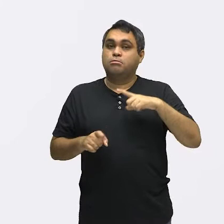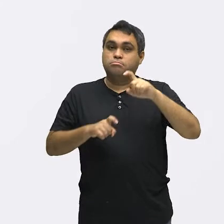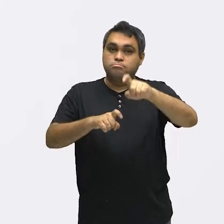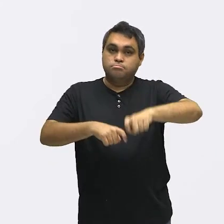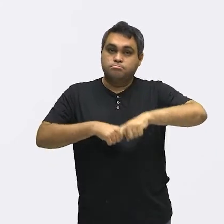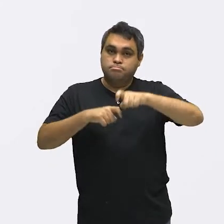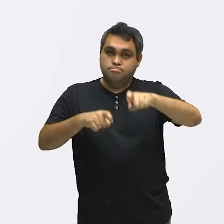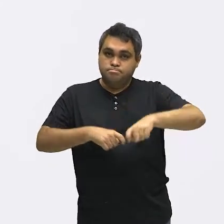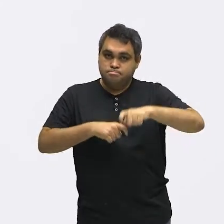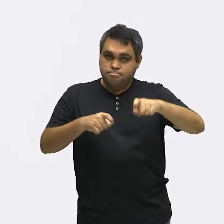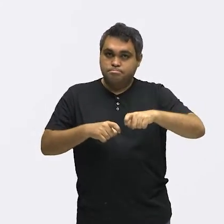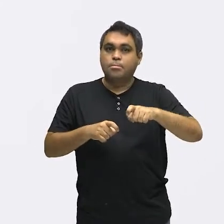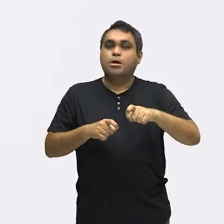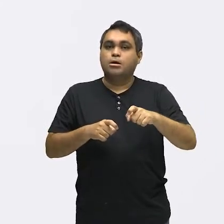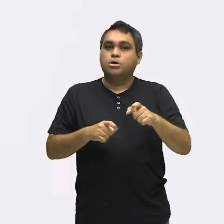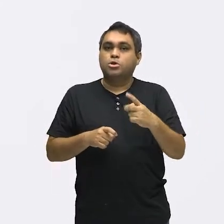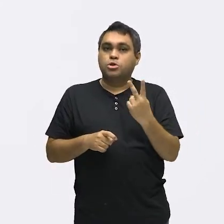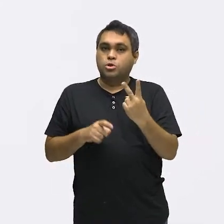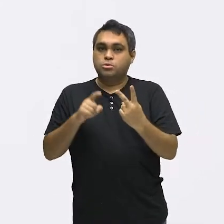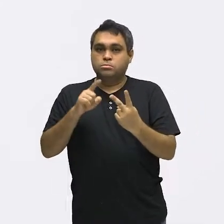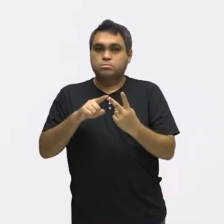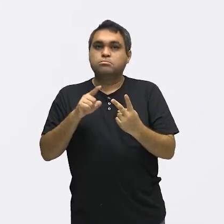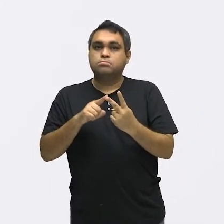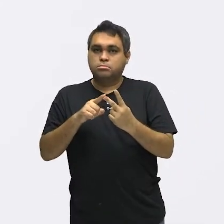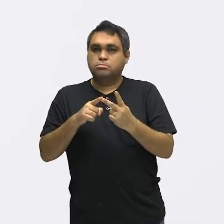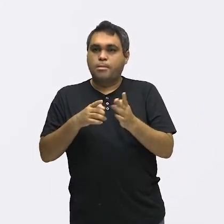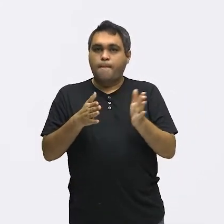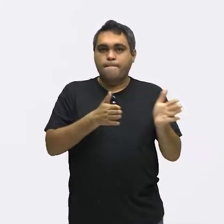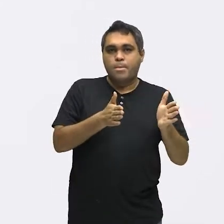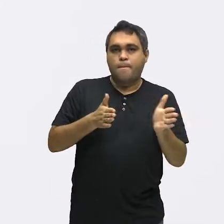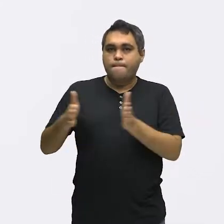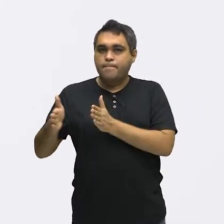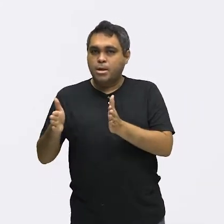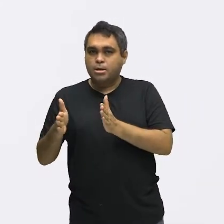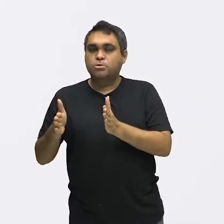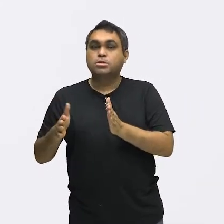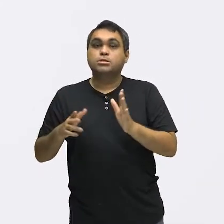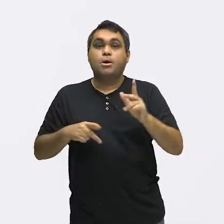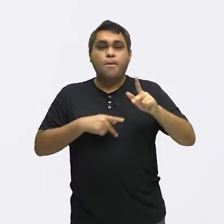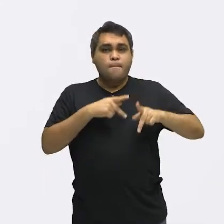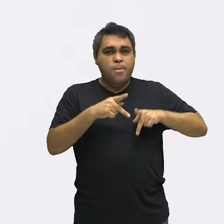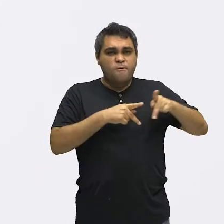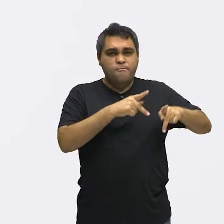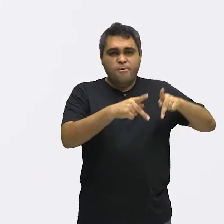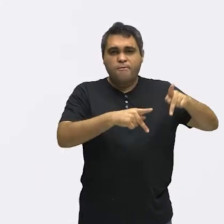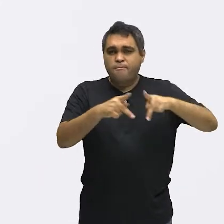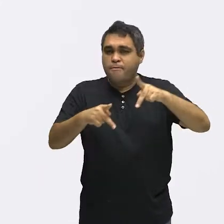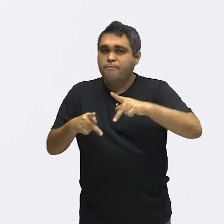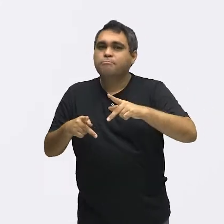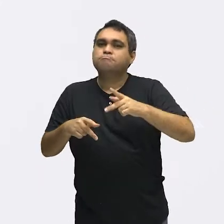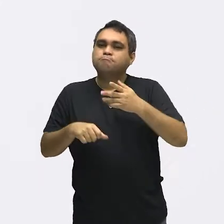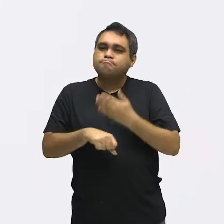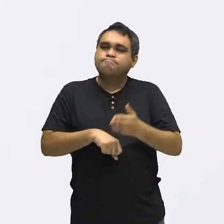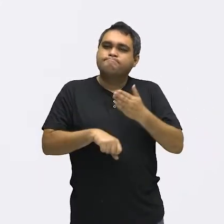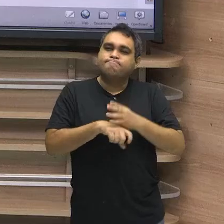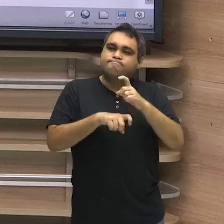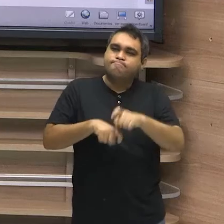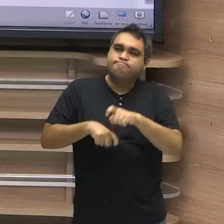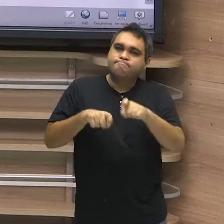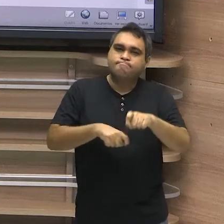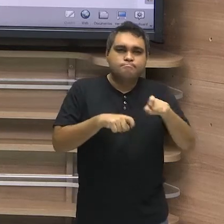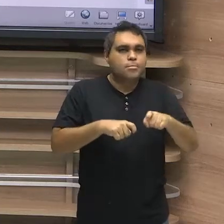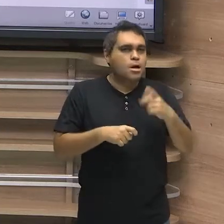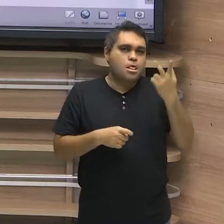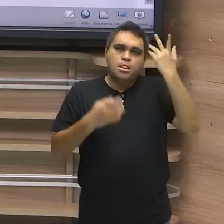do Paleolítico para o Neolítico. Então, vários povos vão começar a praticar aí a agricultura em um determinado momento e